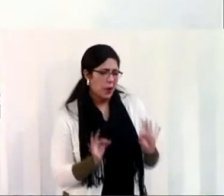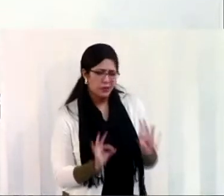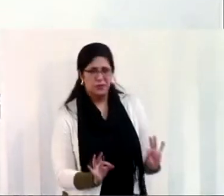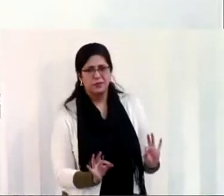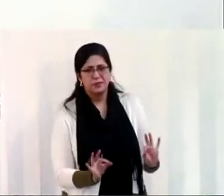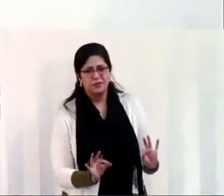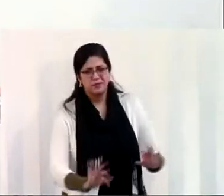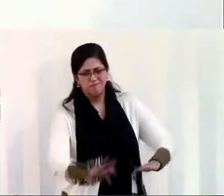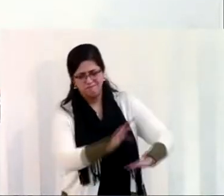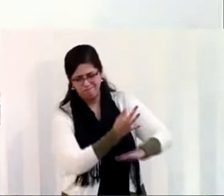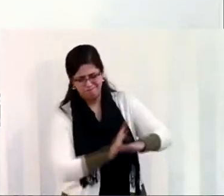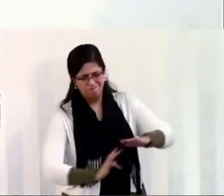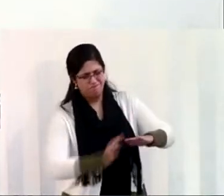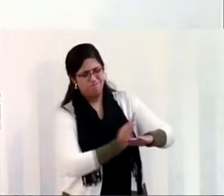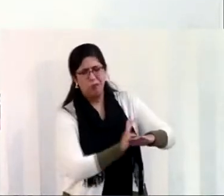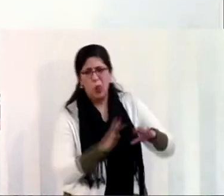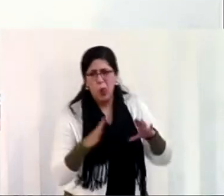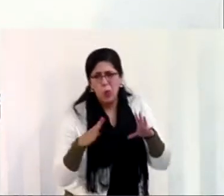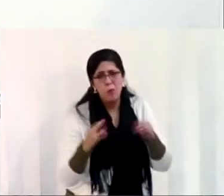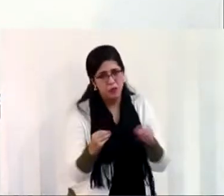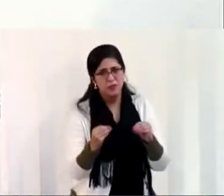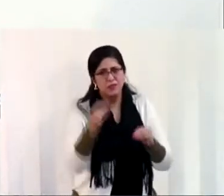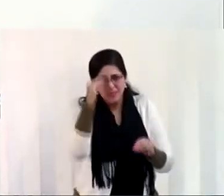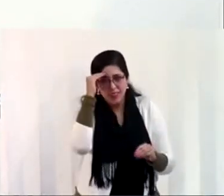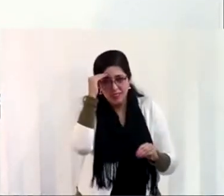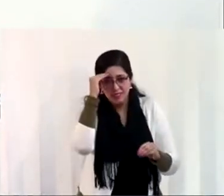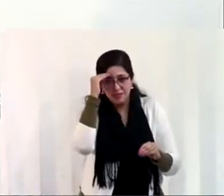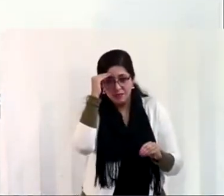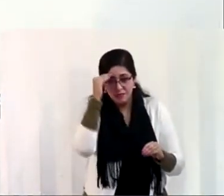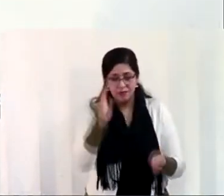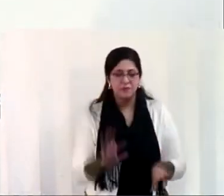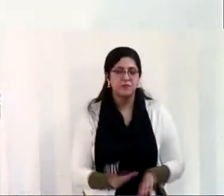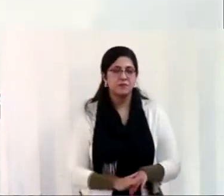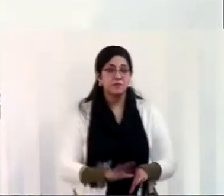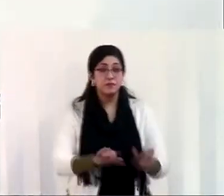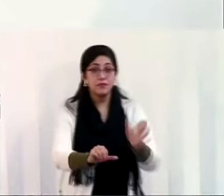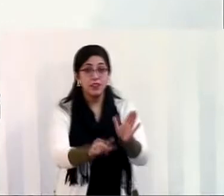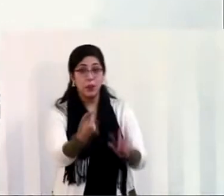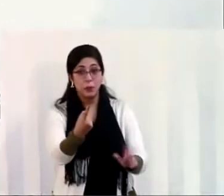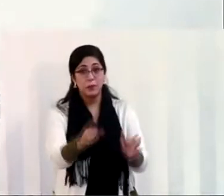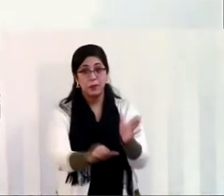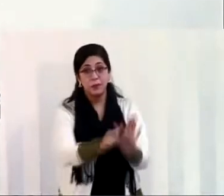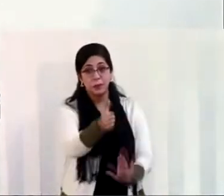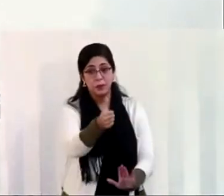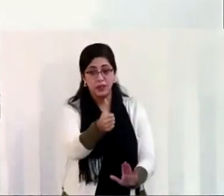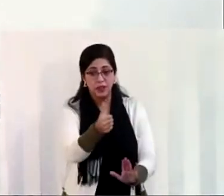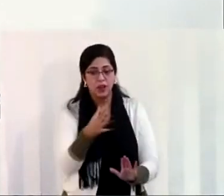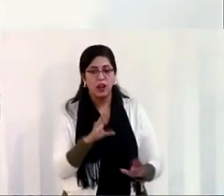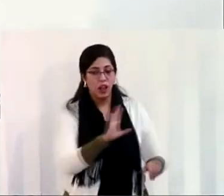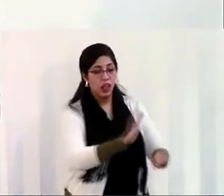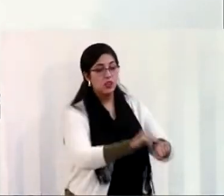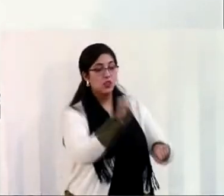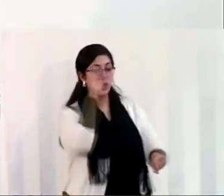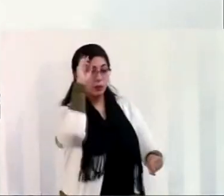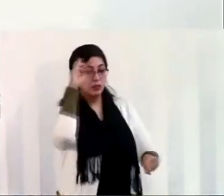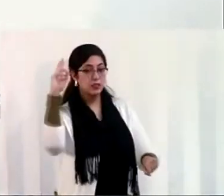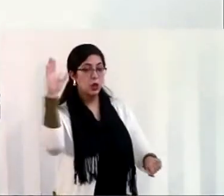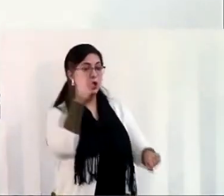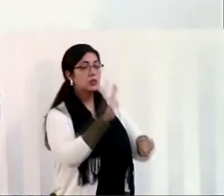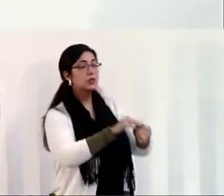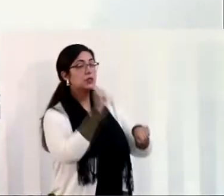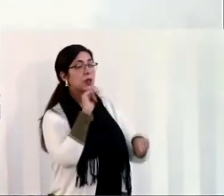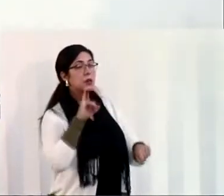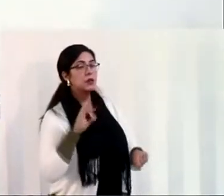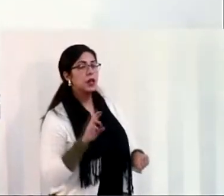demais. Primeiro, ele sofre quando ele é chamado para ser um profeta e ele diz: Senhor, como é que eu vou ser profeta, eu me conhecendo quem eu sou?